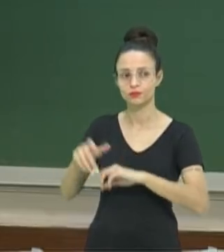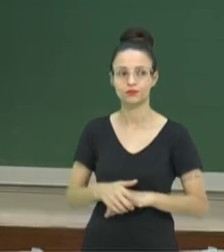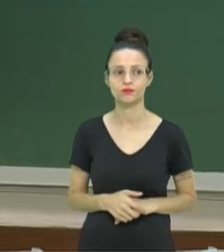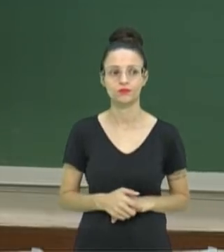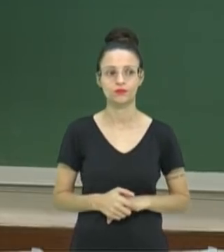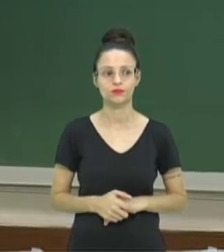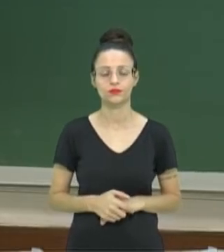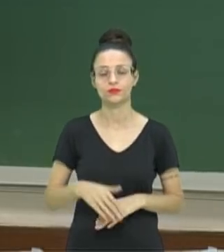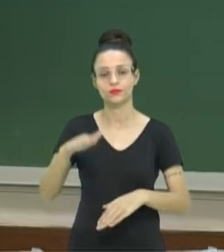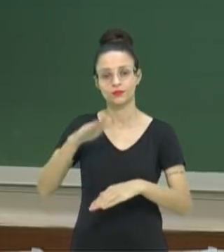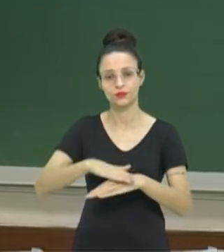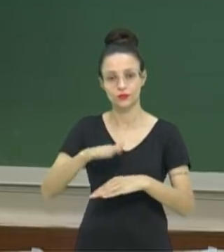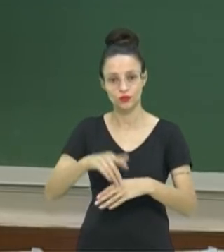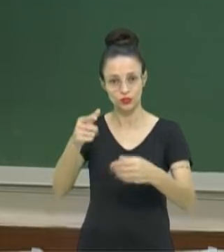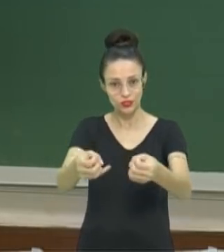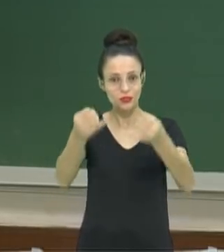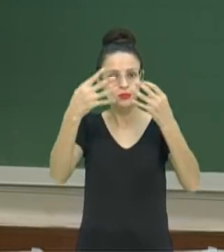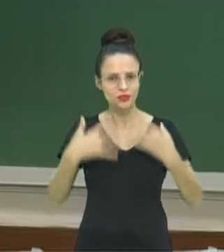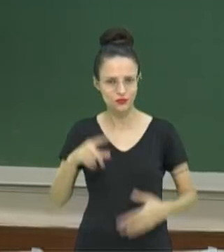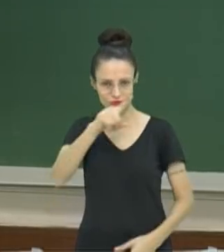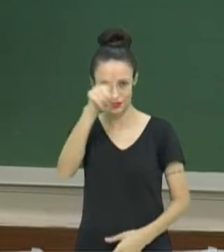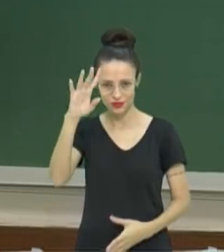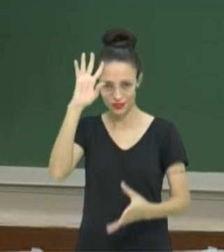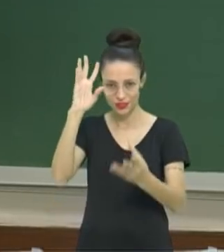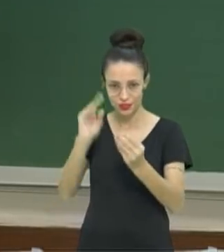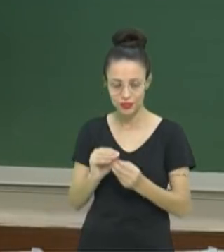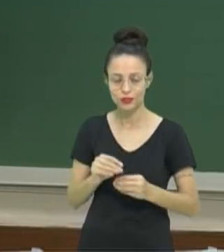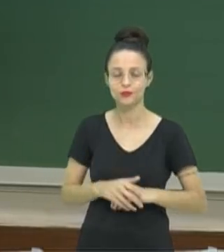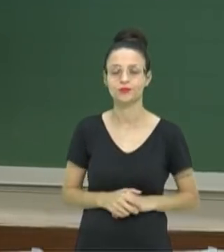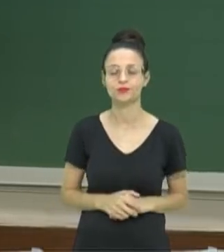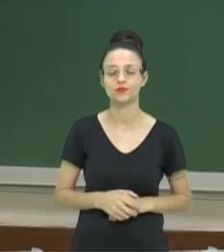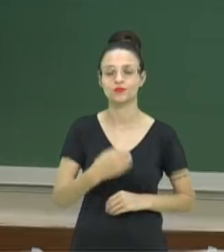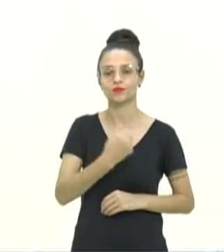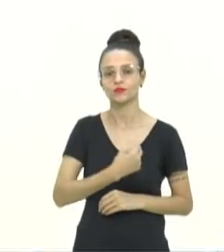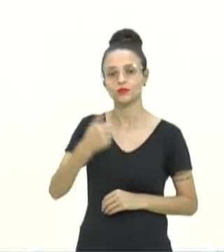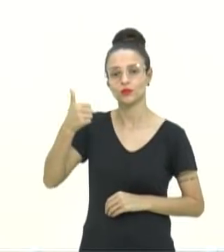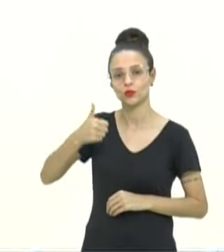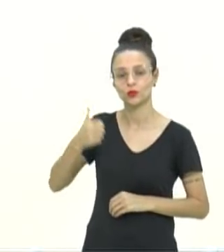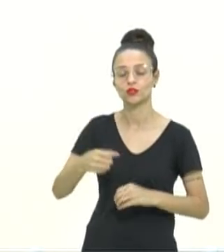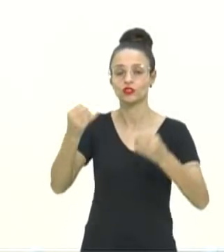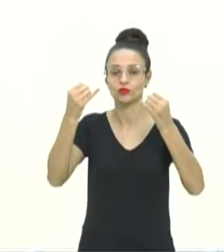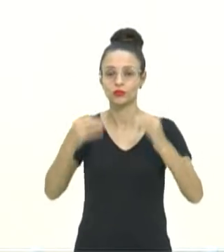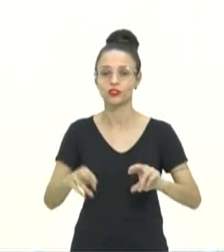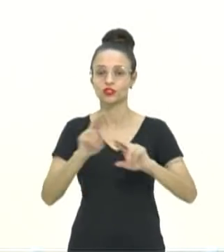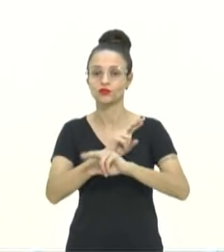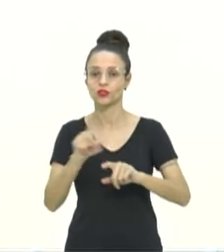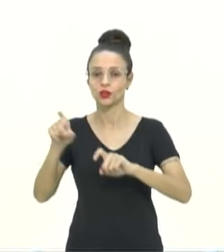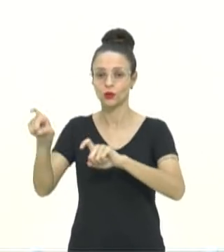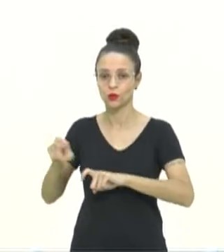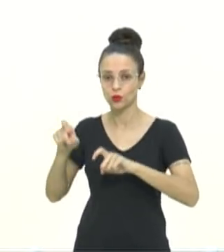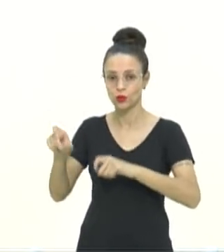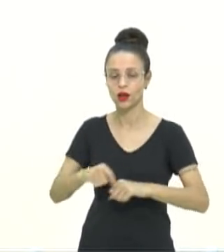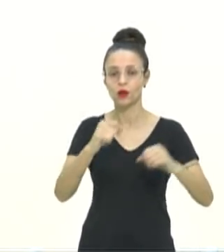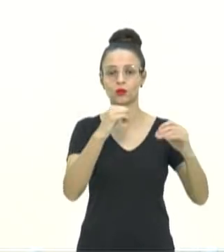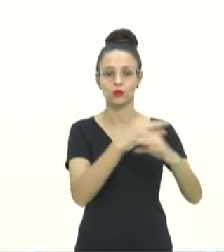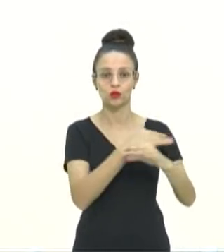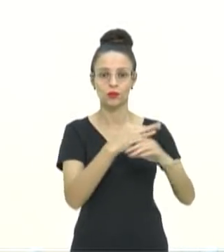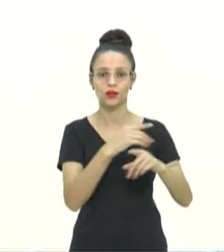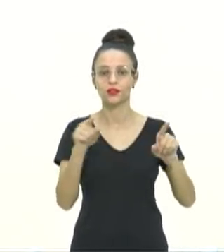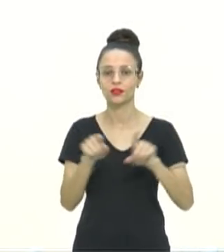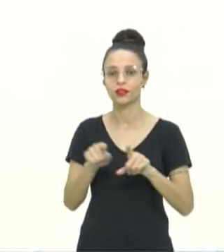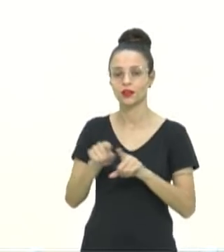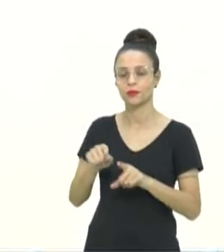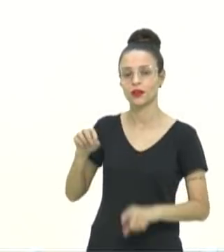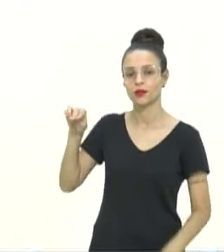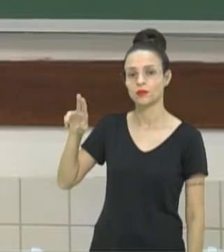Agora eu quero que vocês me expliquem. Vocês entenderam? Questão número 1 ali, a diferença entre meio rural e meio urbano E entre